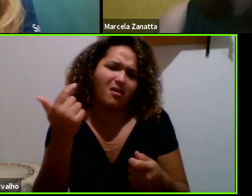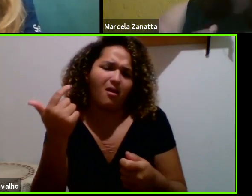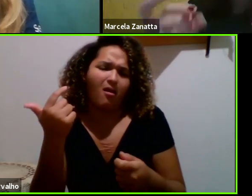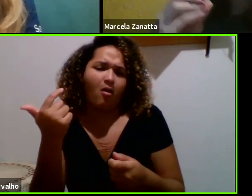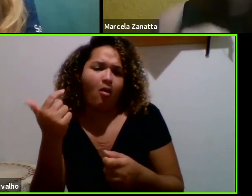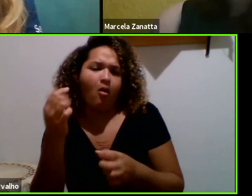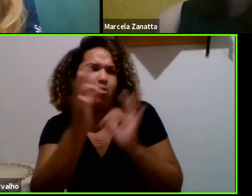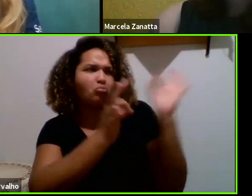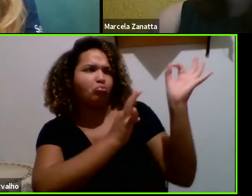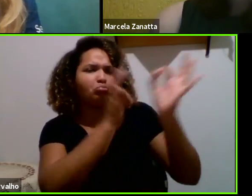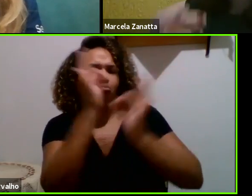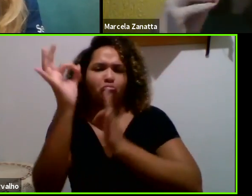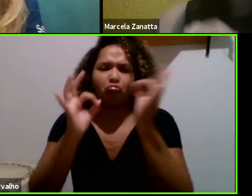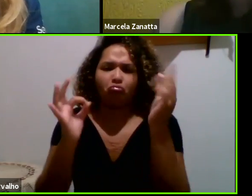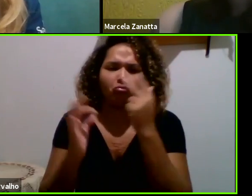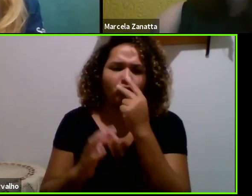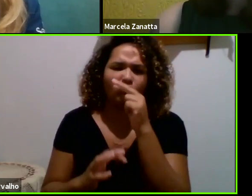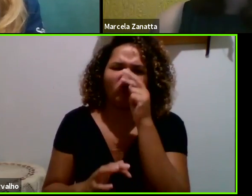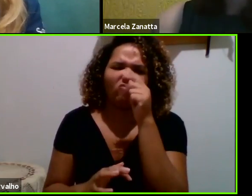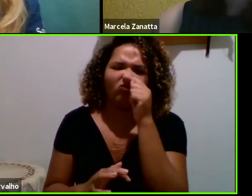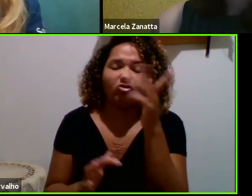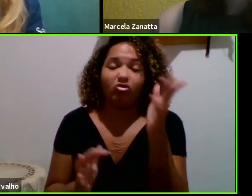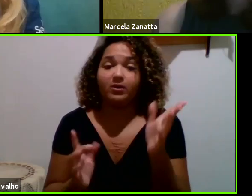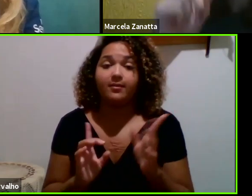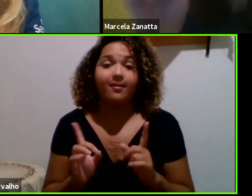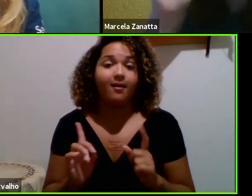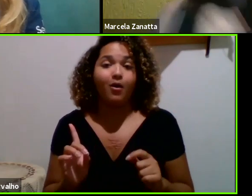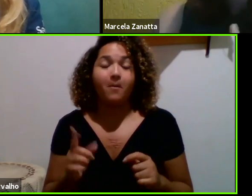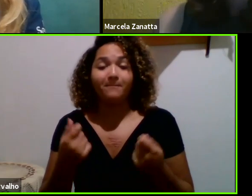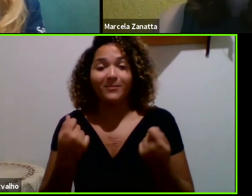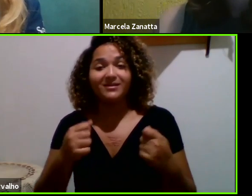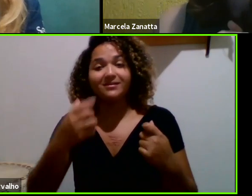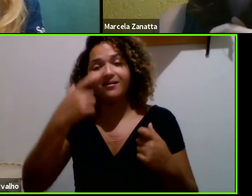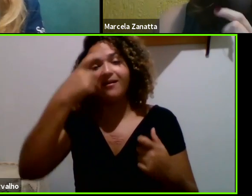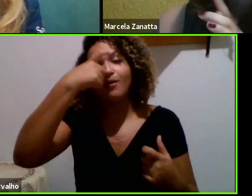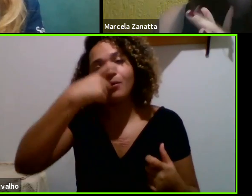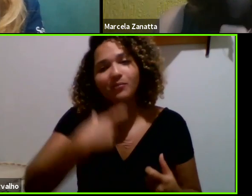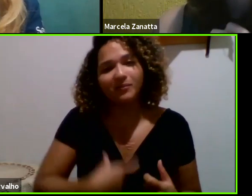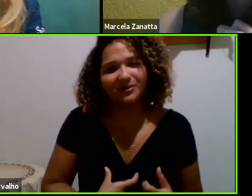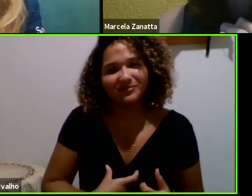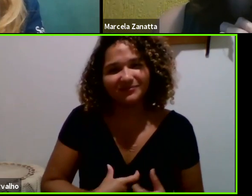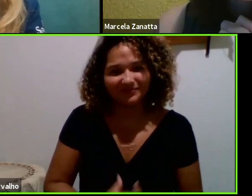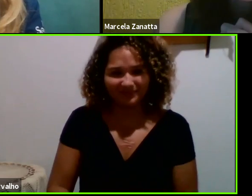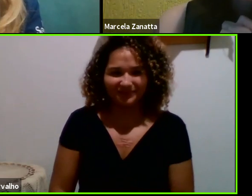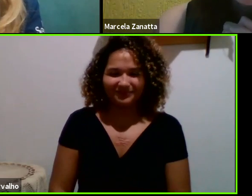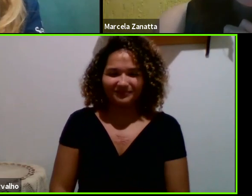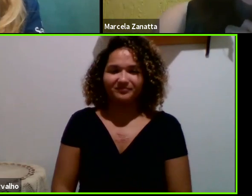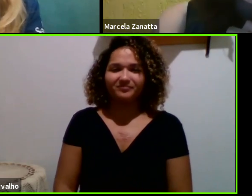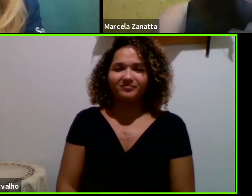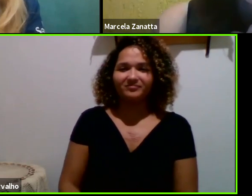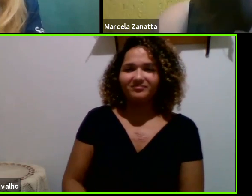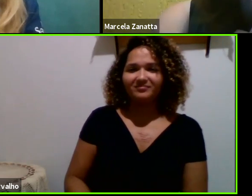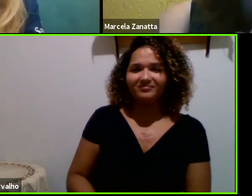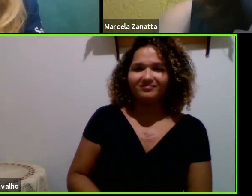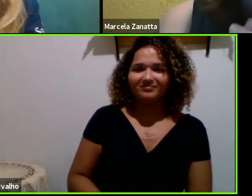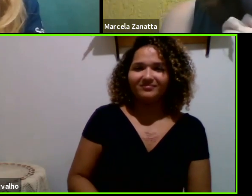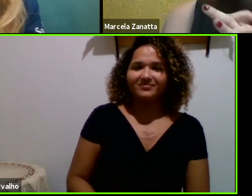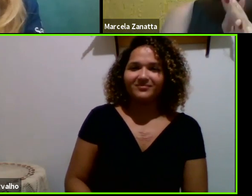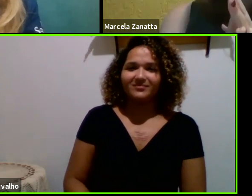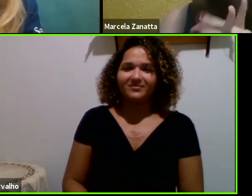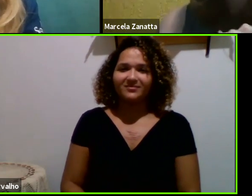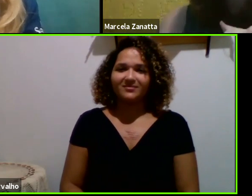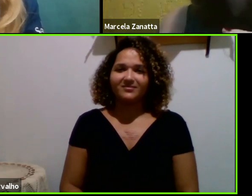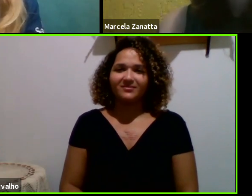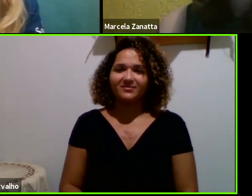apenas de boa vontade, de humanidade, de conhecimento. Outra coisa muito legal que apareceu ali foi a rotura da bolsa, né? A